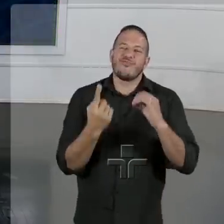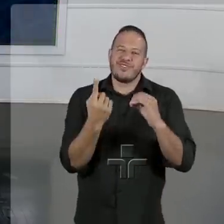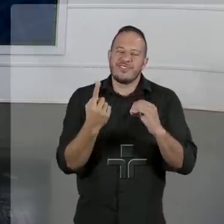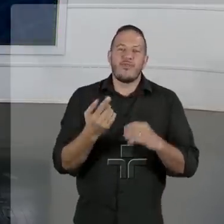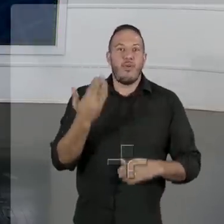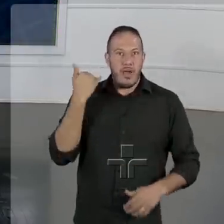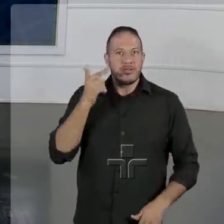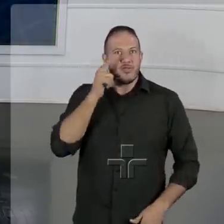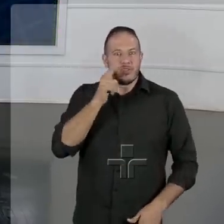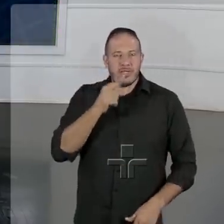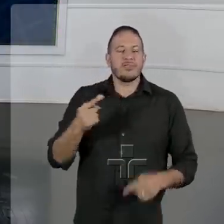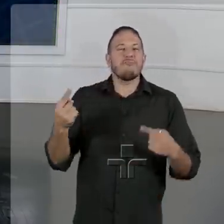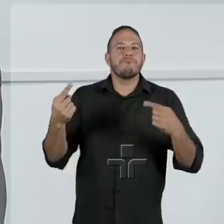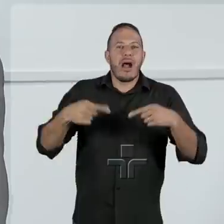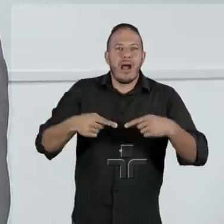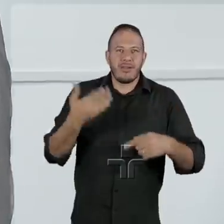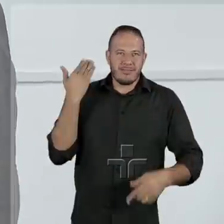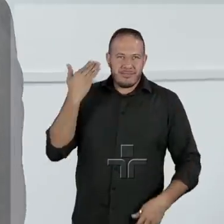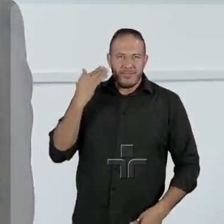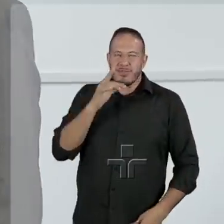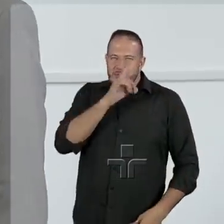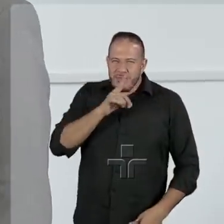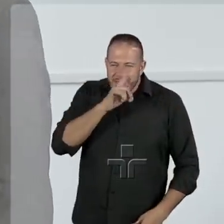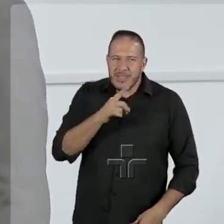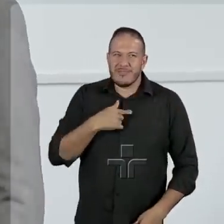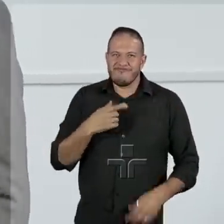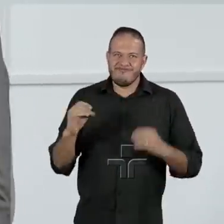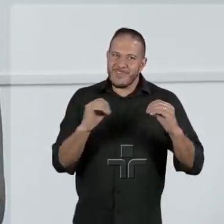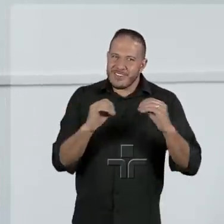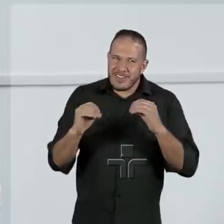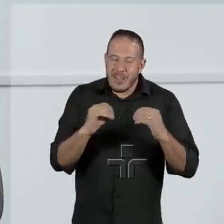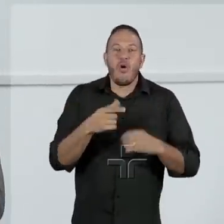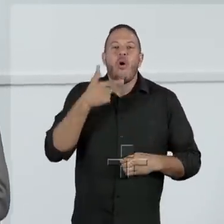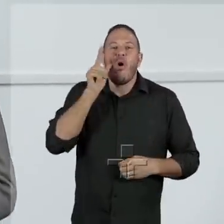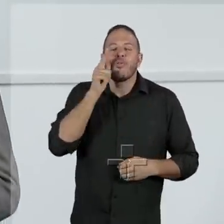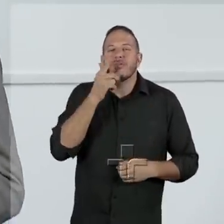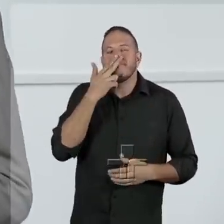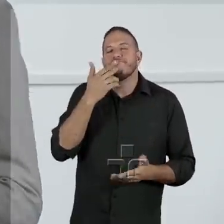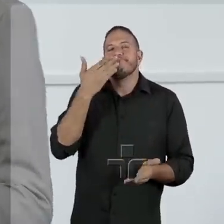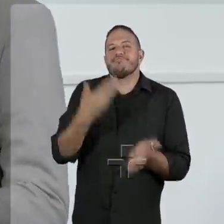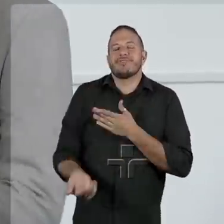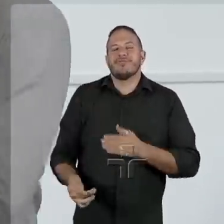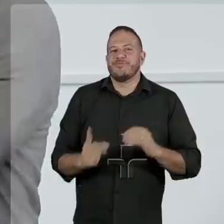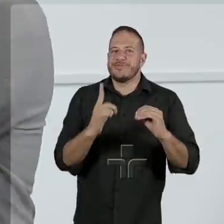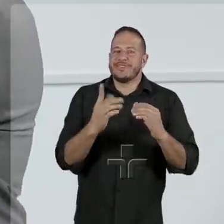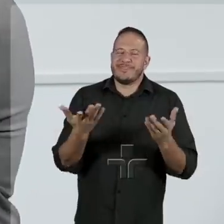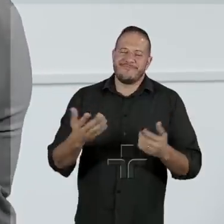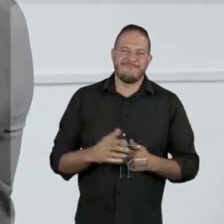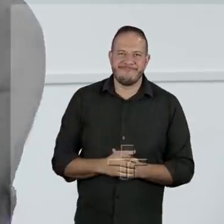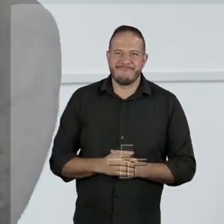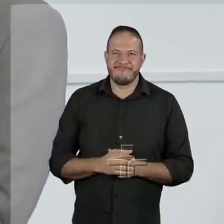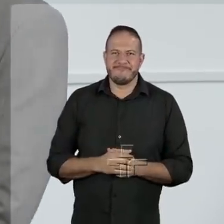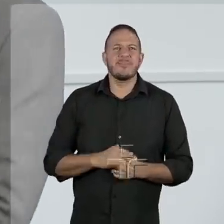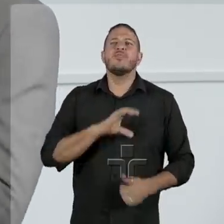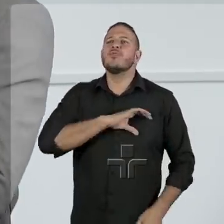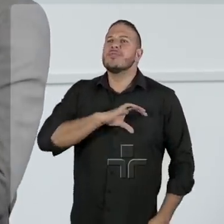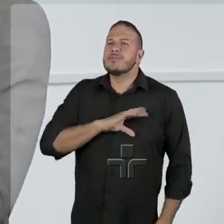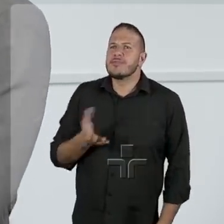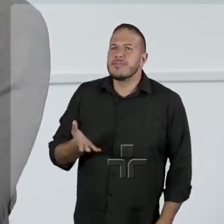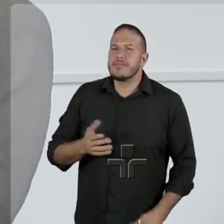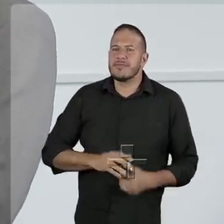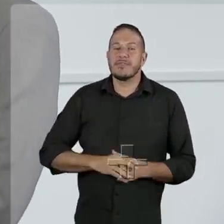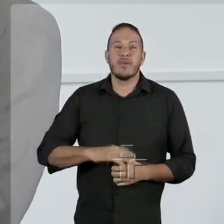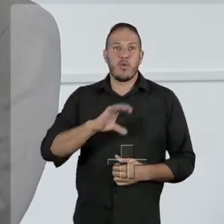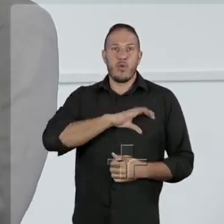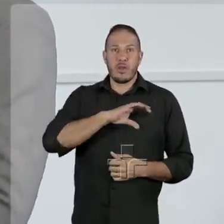o tricolor baiano no final de semana pelo Campeonato Brasileiro, não tinha gostado. Ontem acabou gostando muito menos, né? E o Corinthians? O Corinthians saiu de